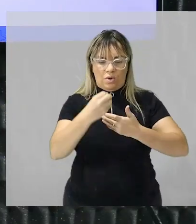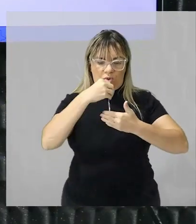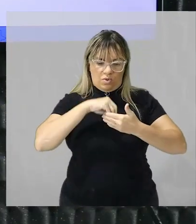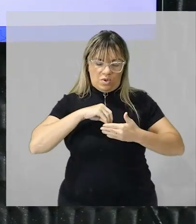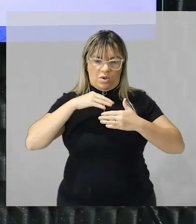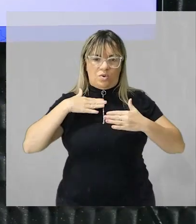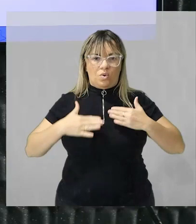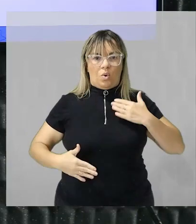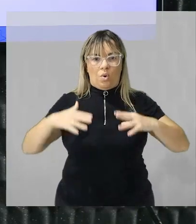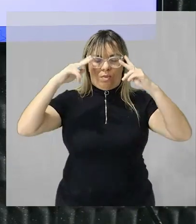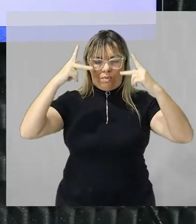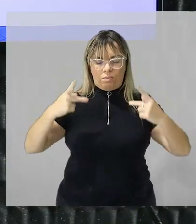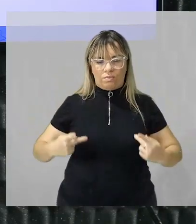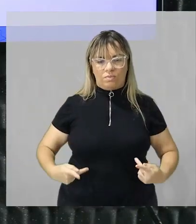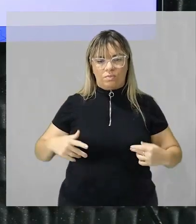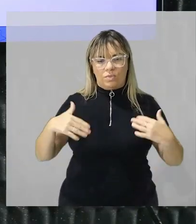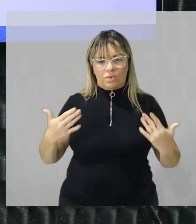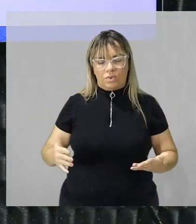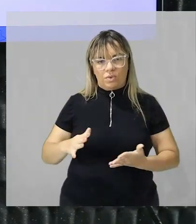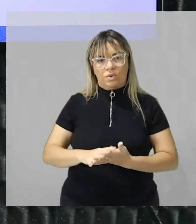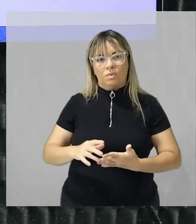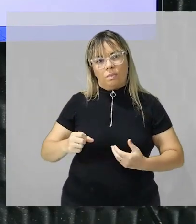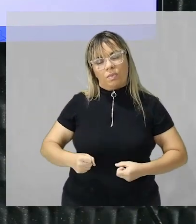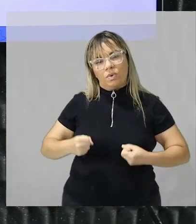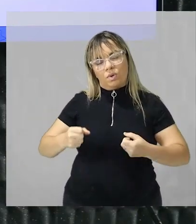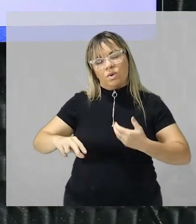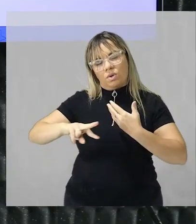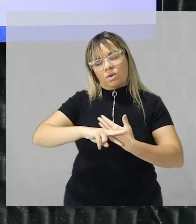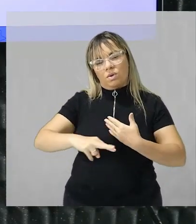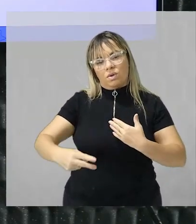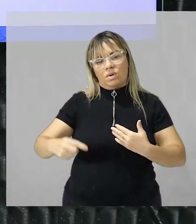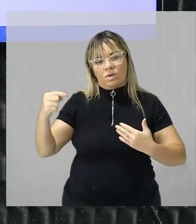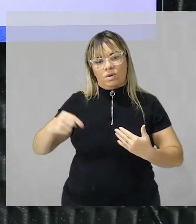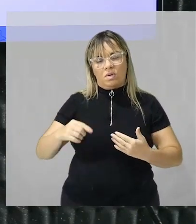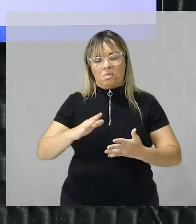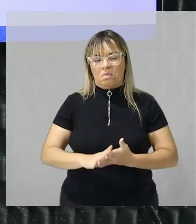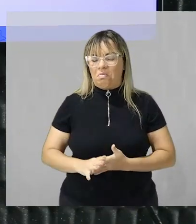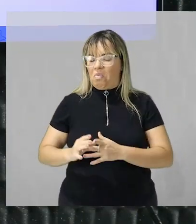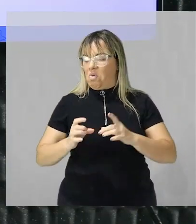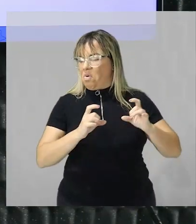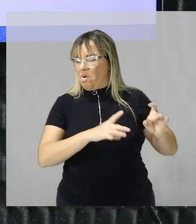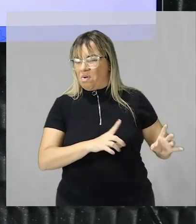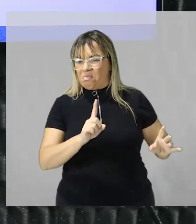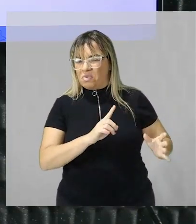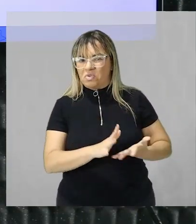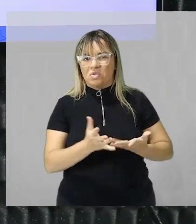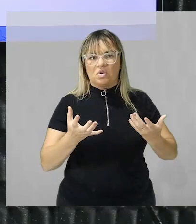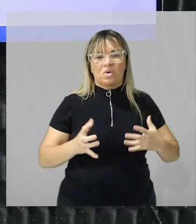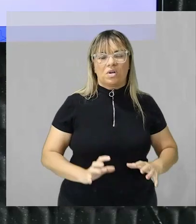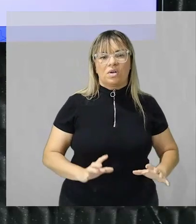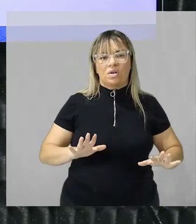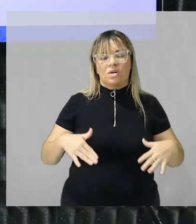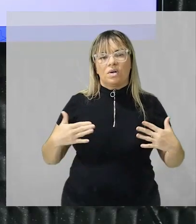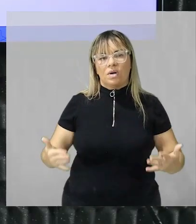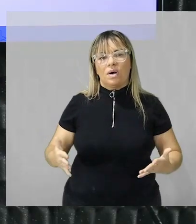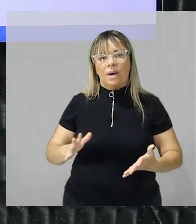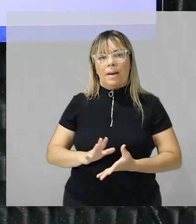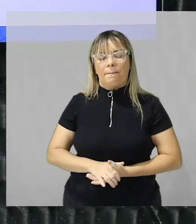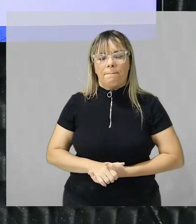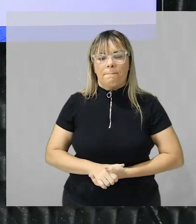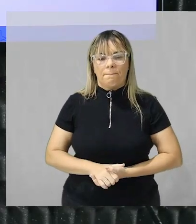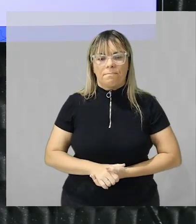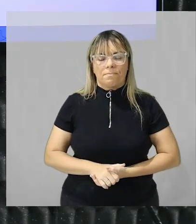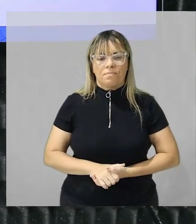vai estar submetido a uma situação em que o organismo vem a rejeitar. Tá? Por exemplo, se você recebe um órgão